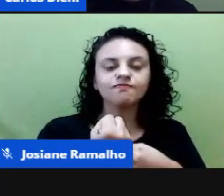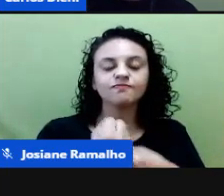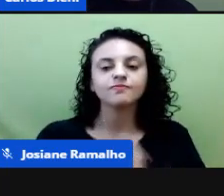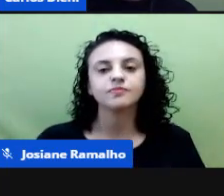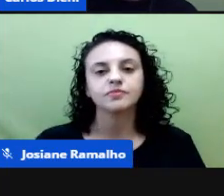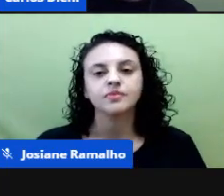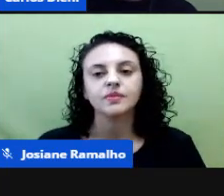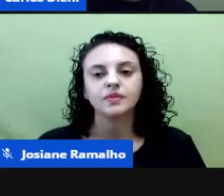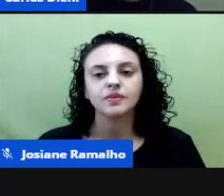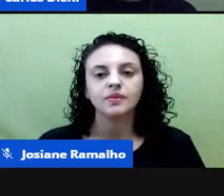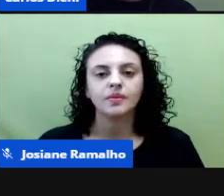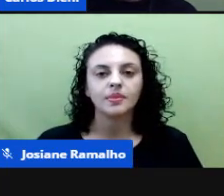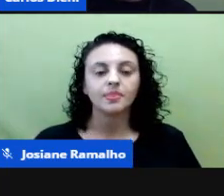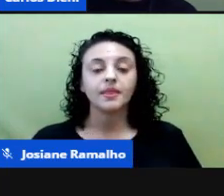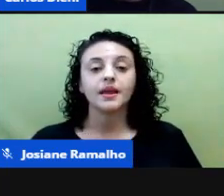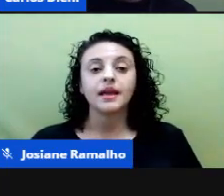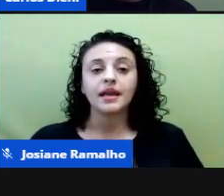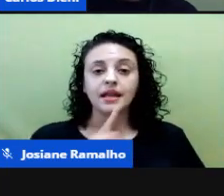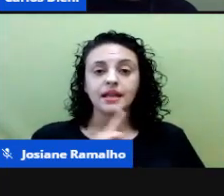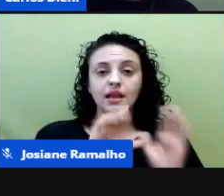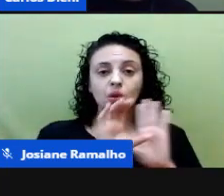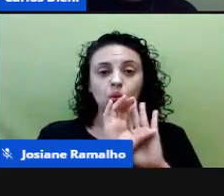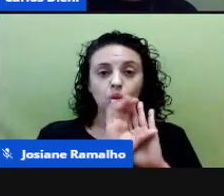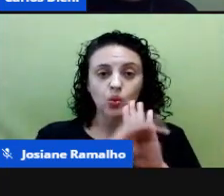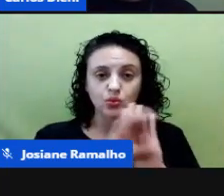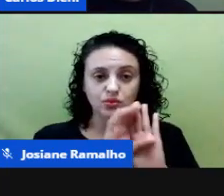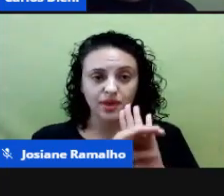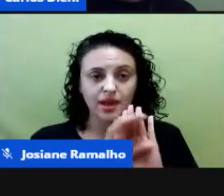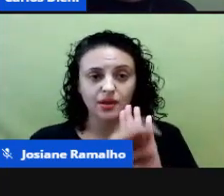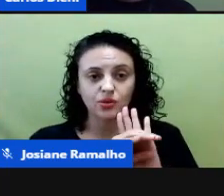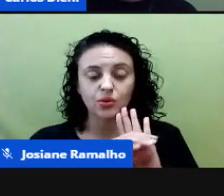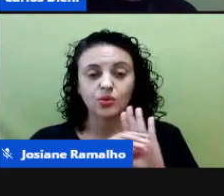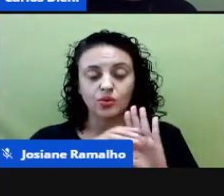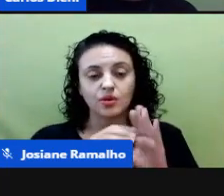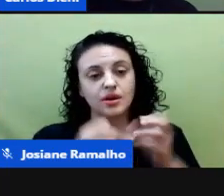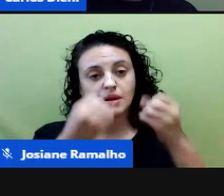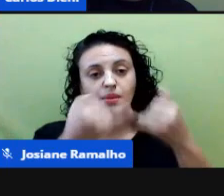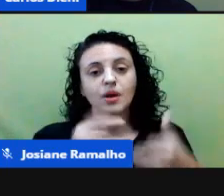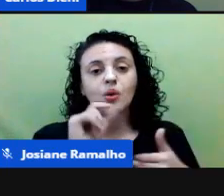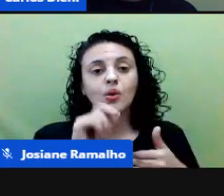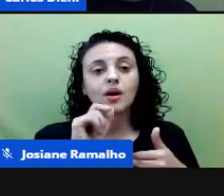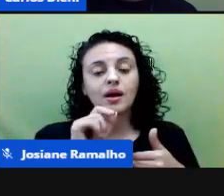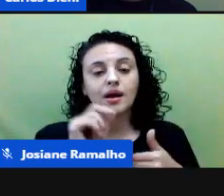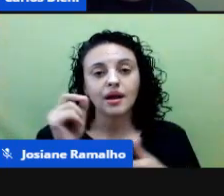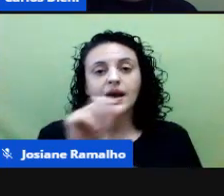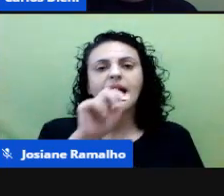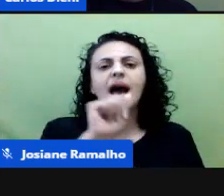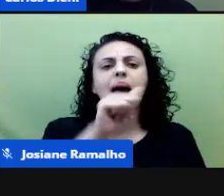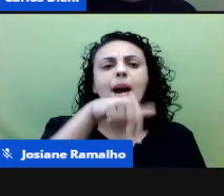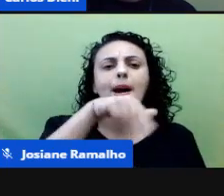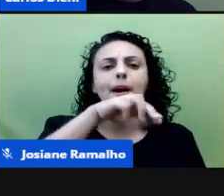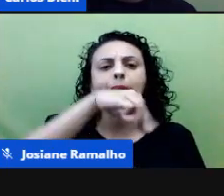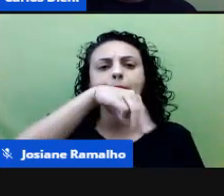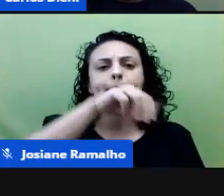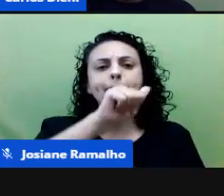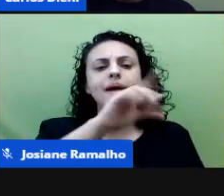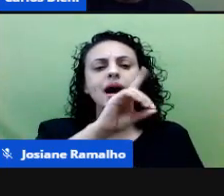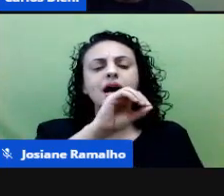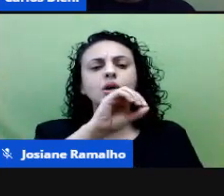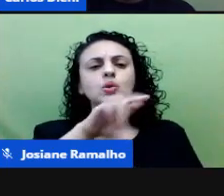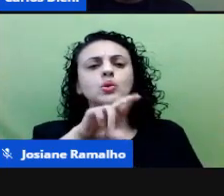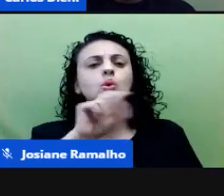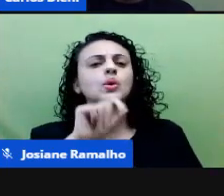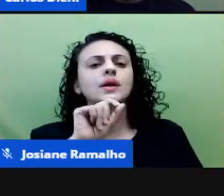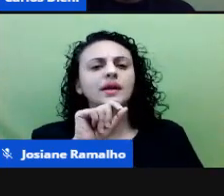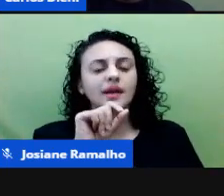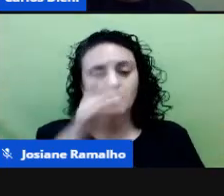Então tem até um conceito do Barthes que ele fala que o amador é aquele que pratica a pintura, a música, o